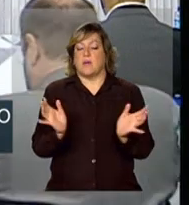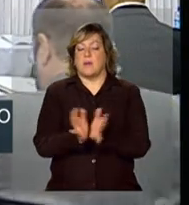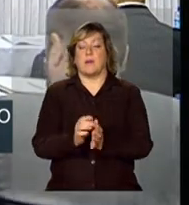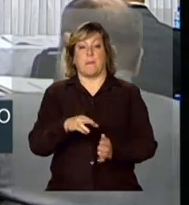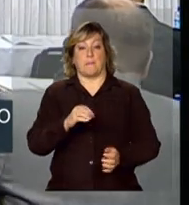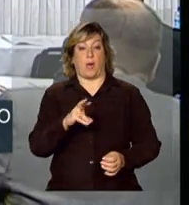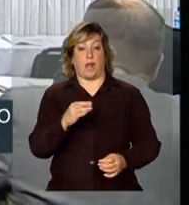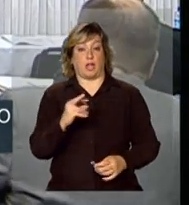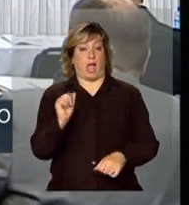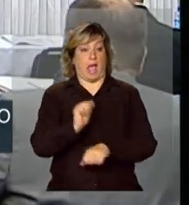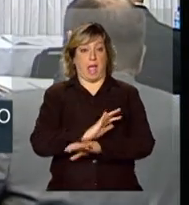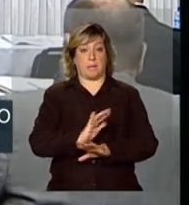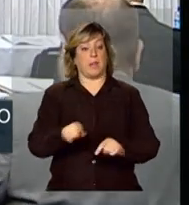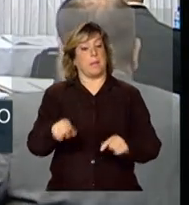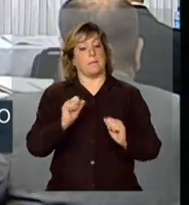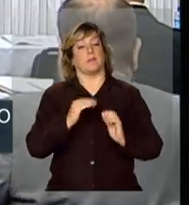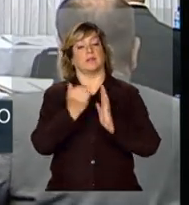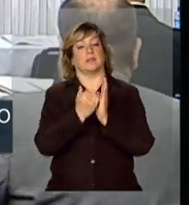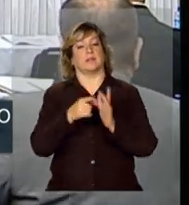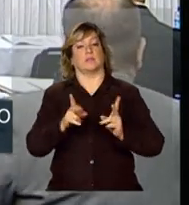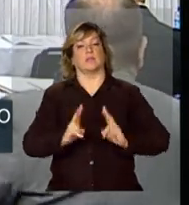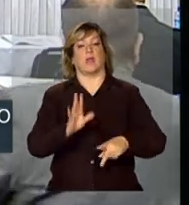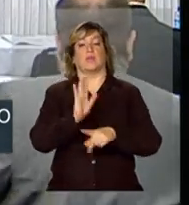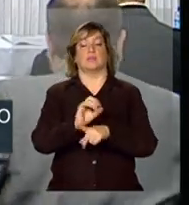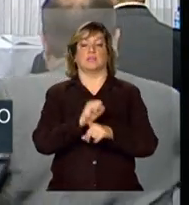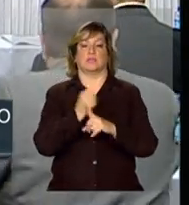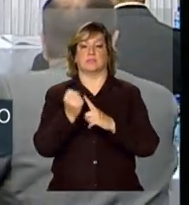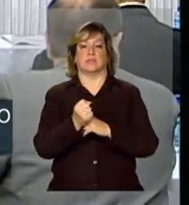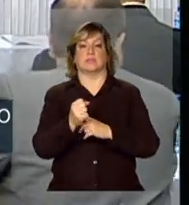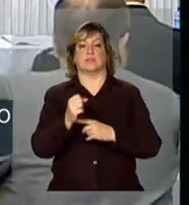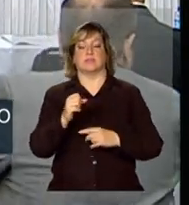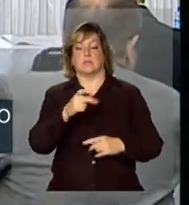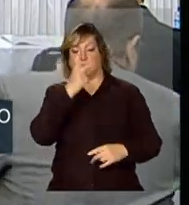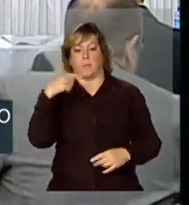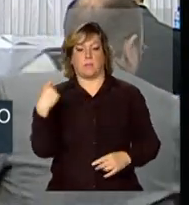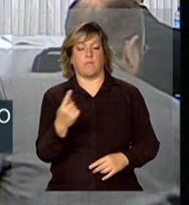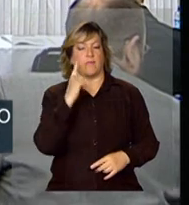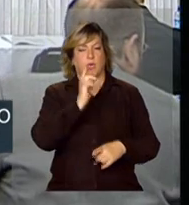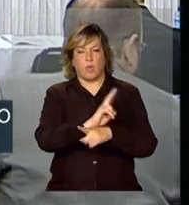acabar, a gente ter esse programa que permite a sociedade civil acompanhar o